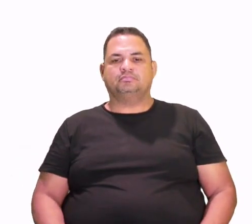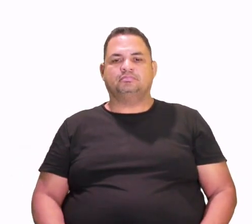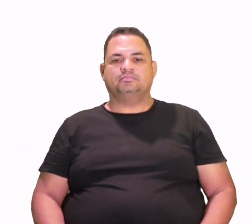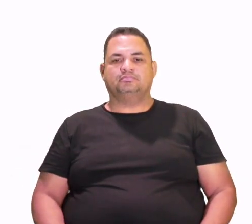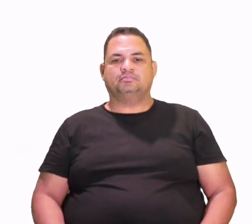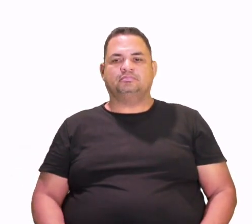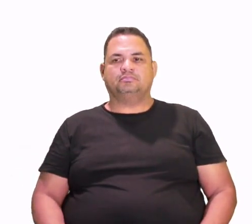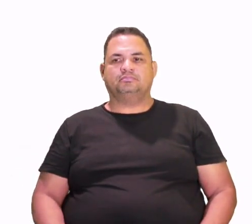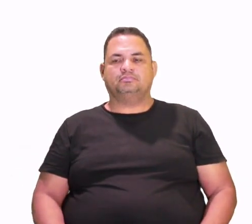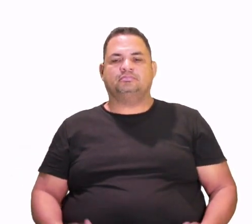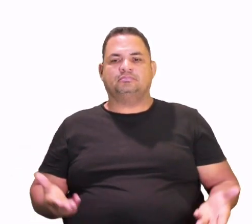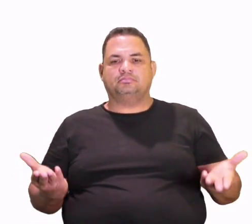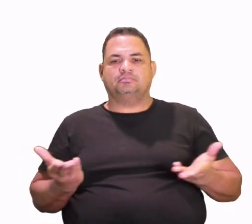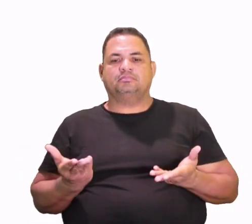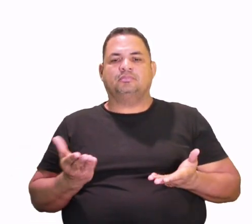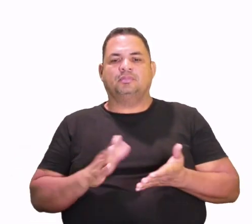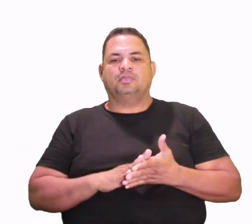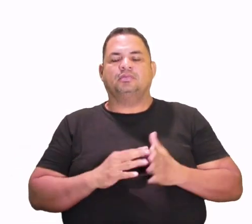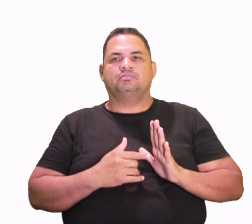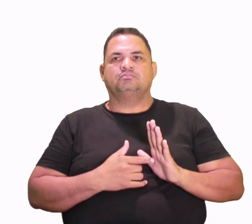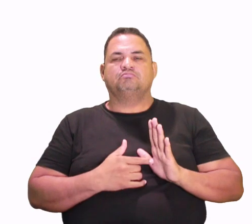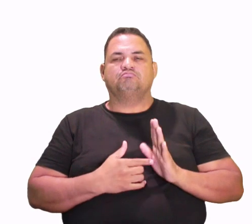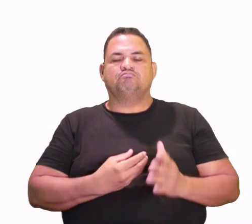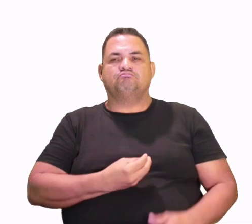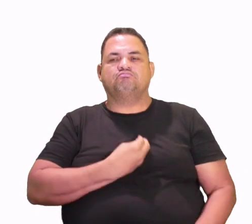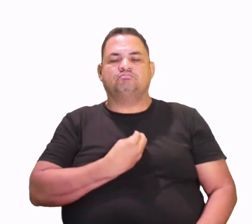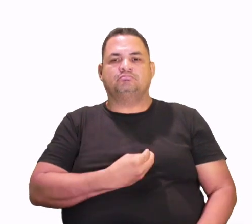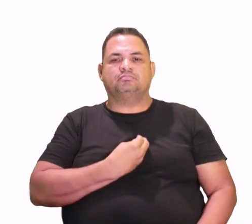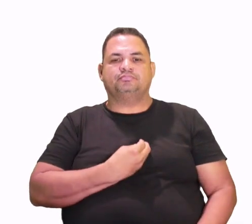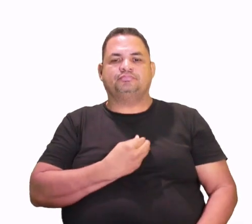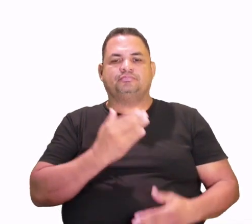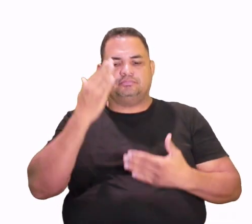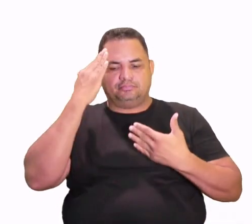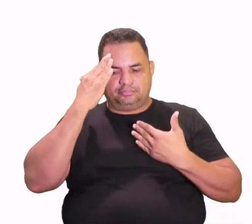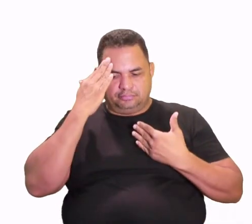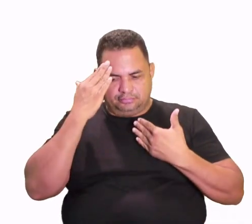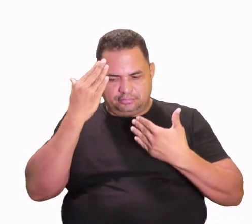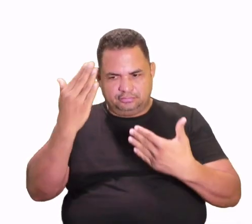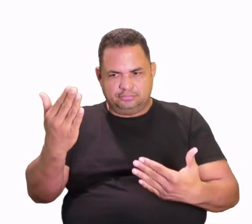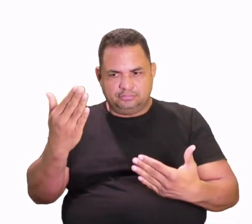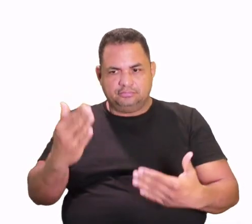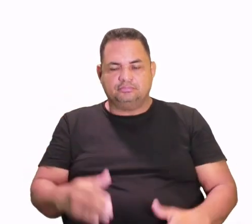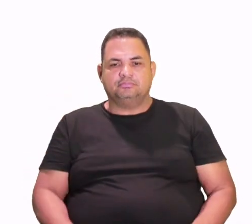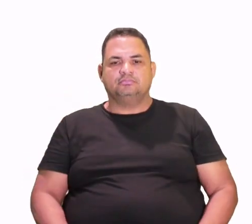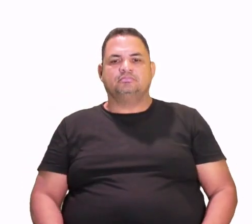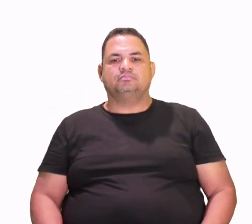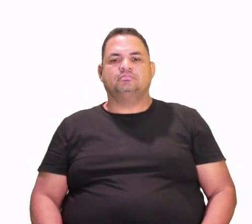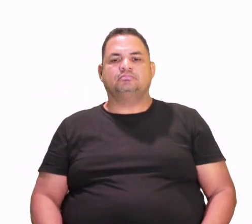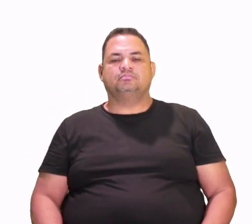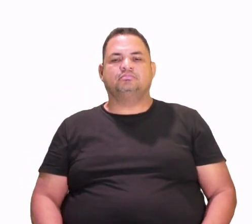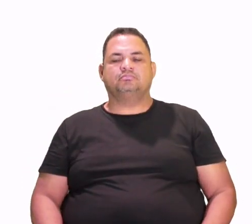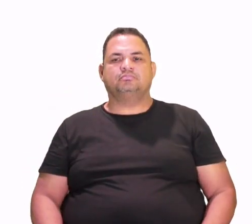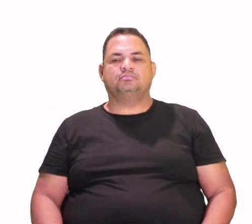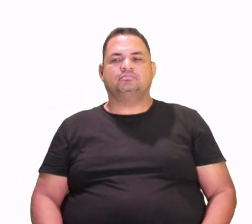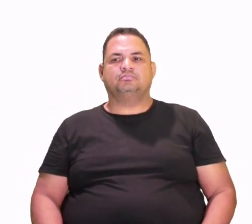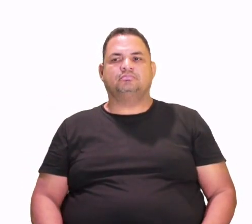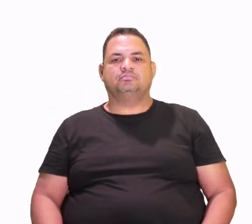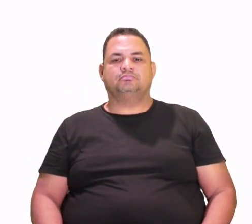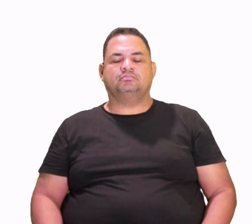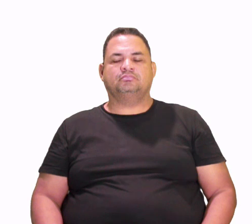Thanksgiving, que é aquele momento que você dá o quê? Agradecimentos, né?